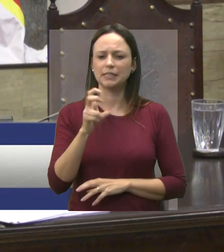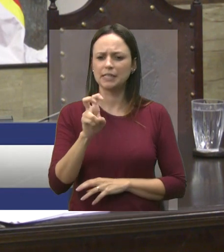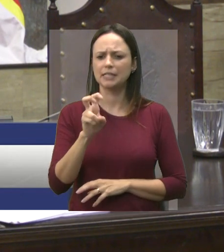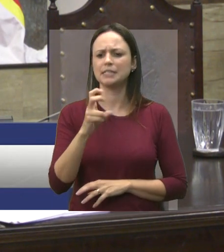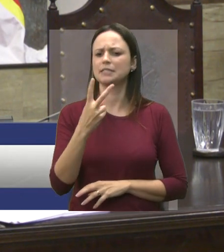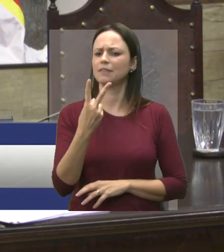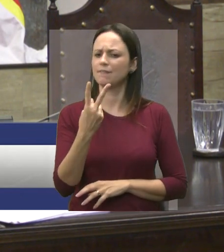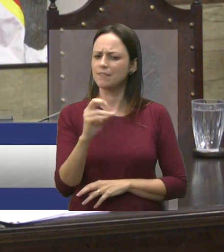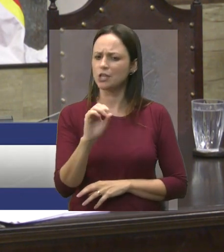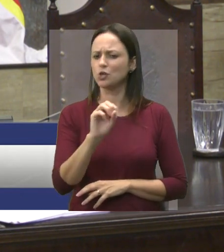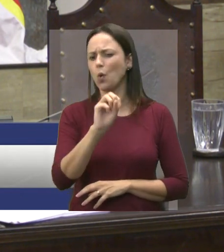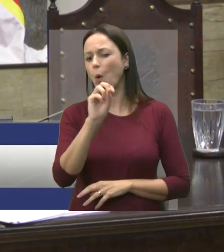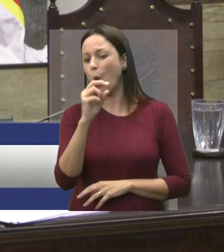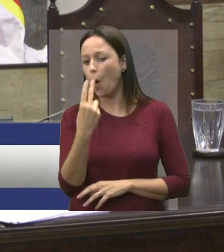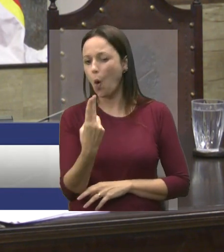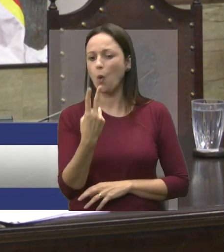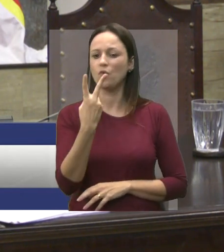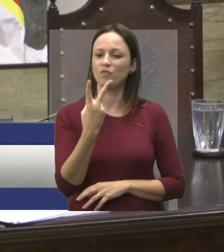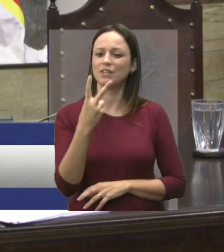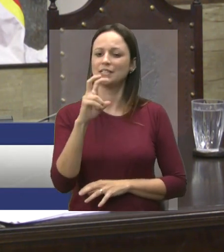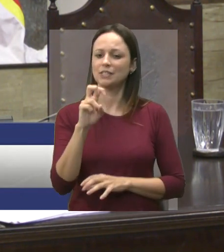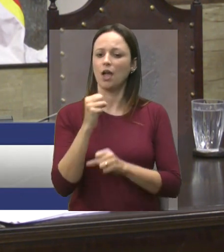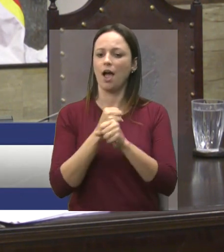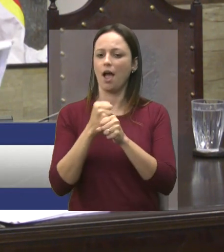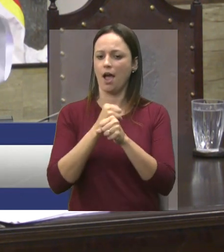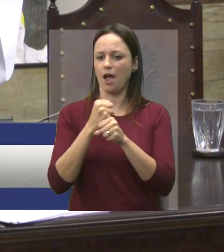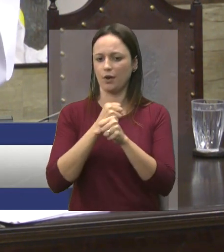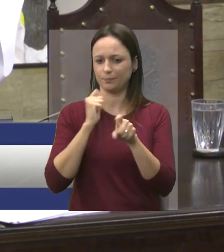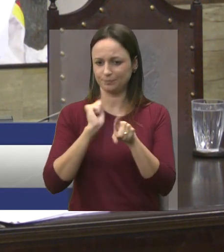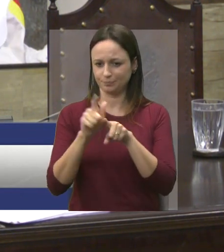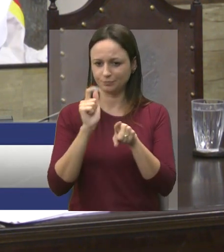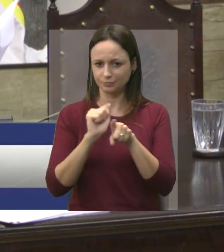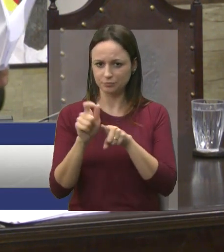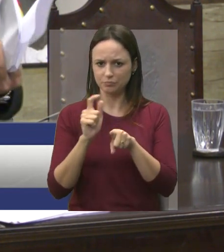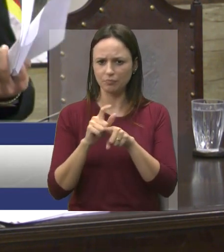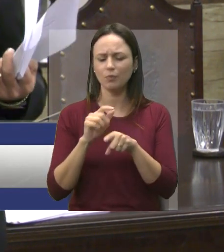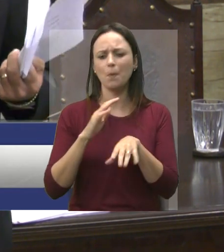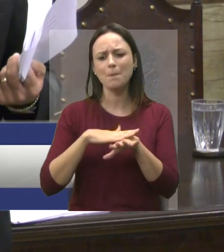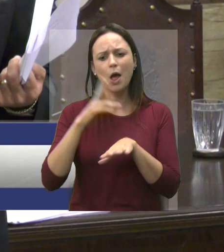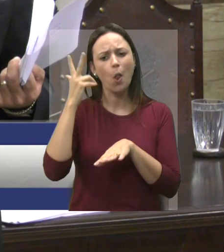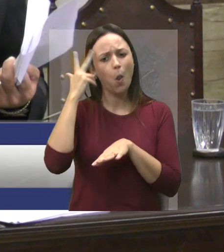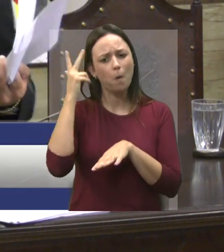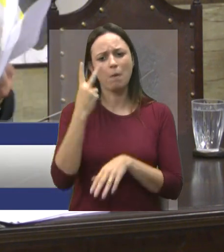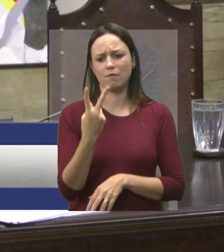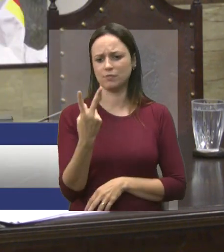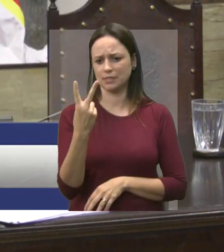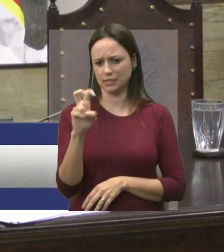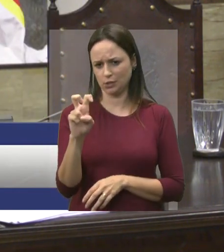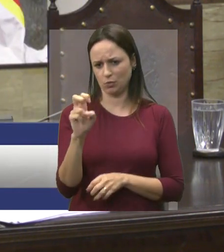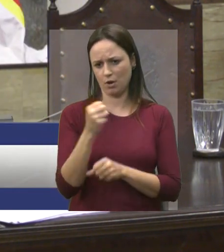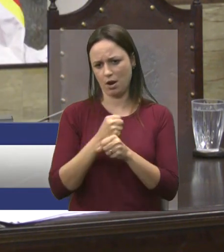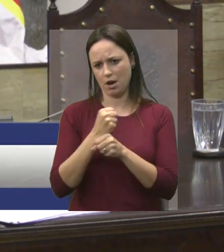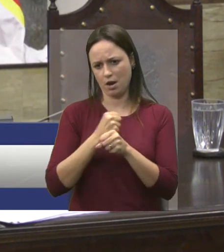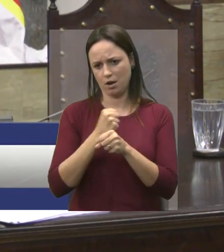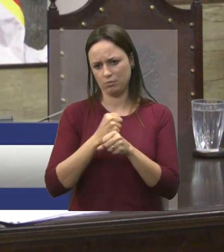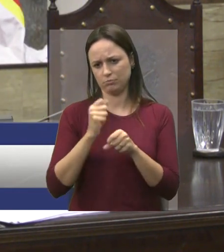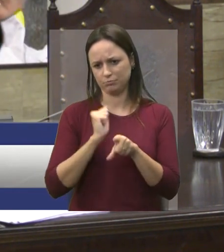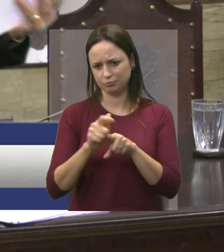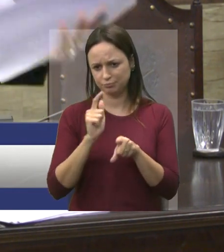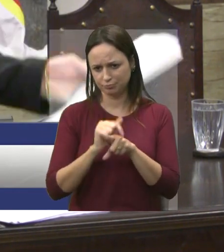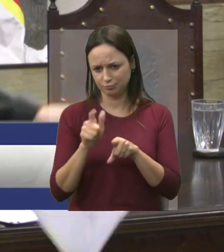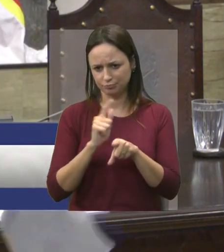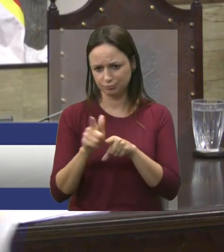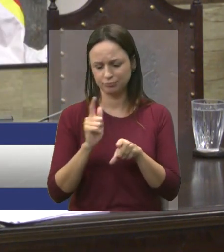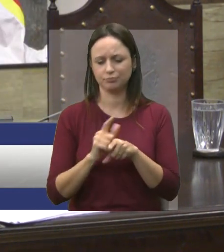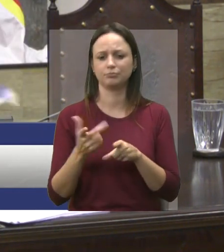ou 25 anos de contribuição. O mais comum é 25 anos de contribuição, que a gente vê a questão do